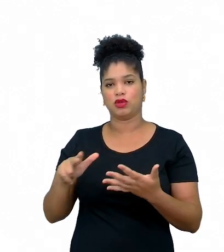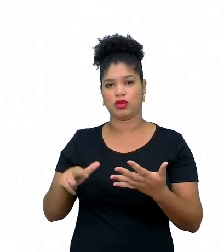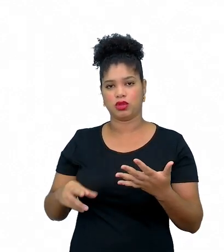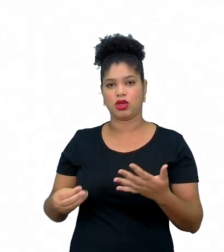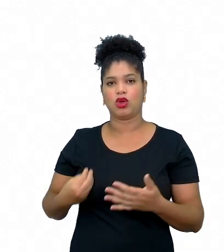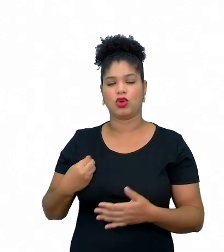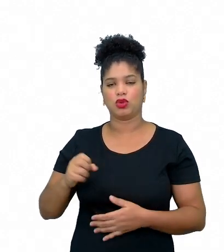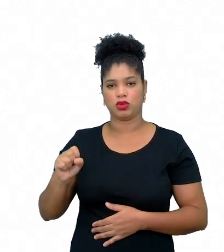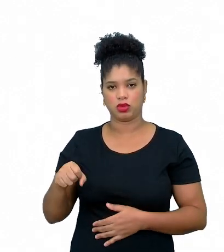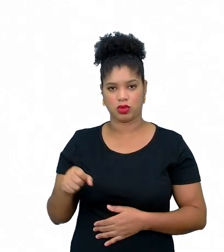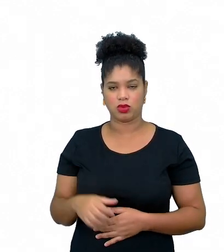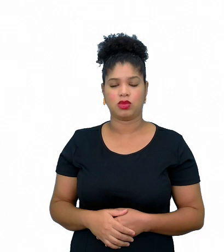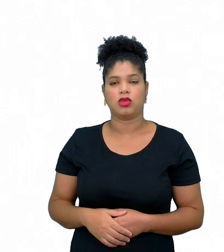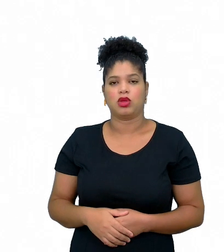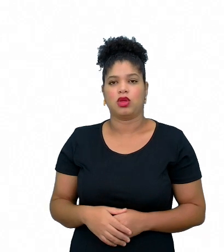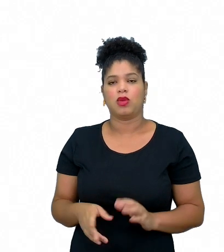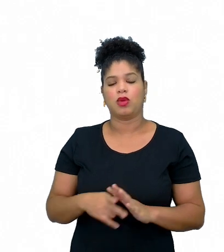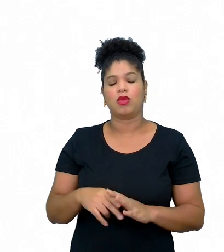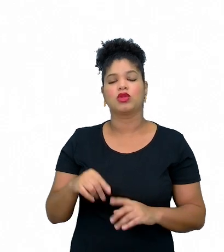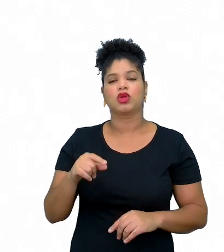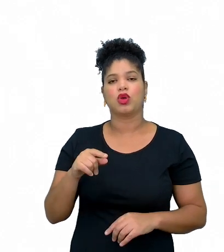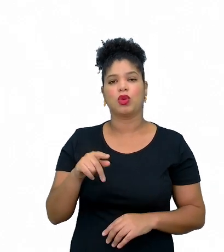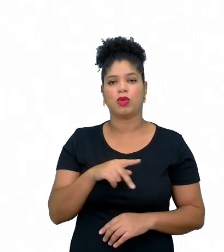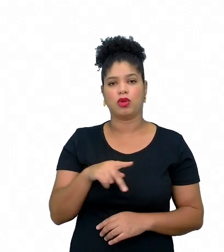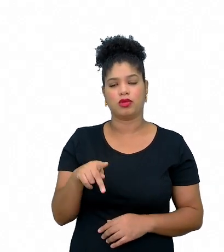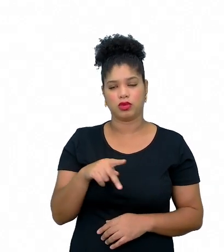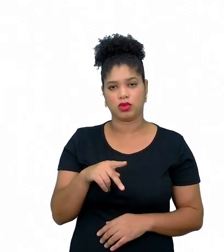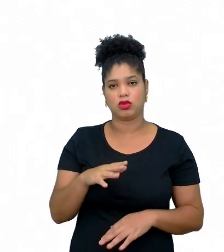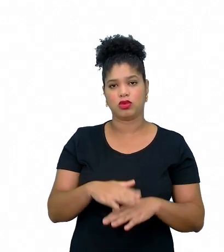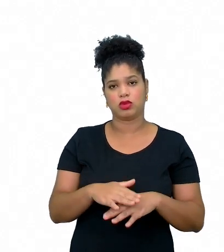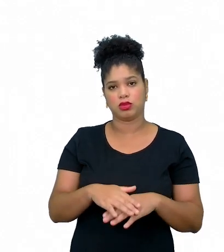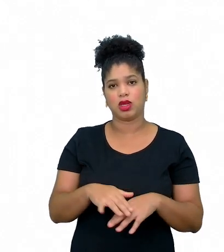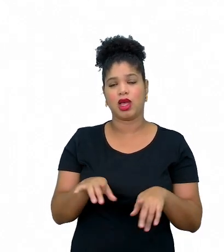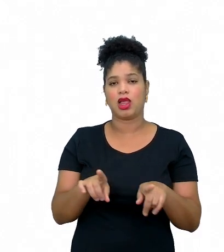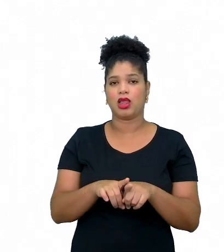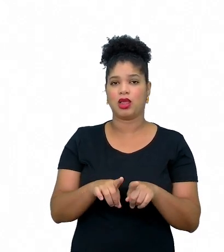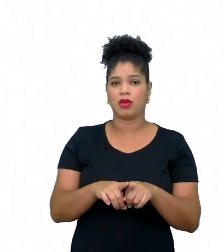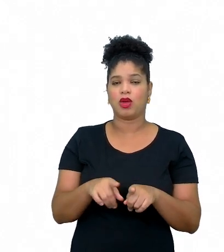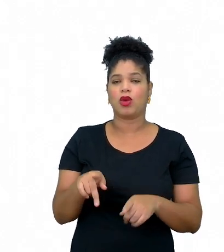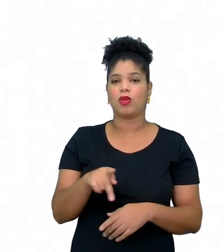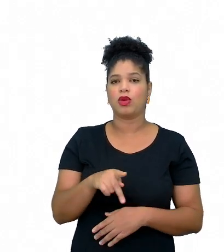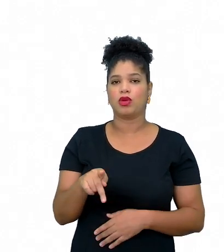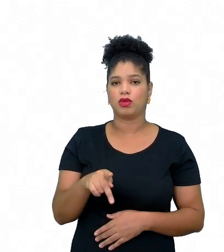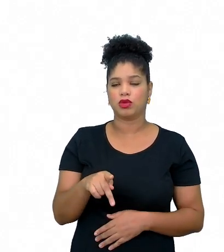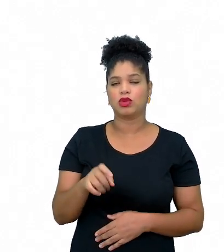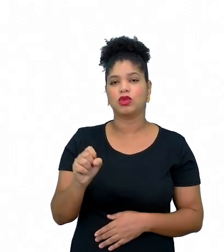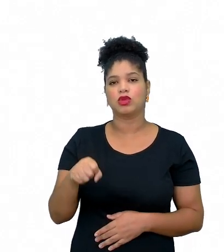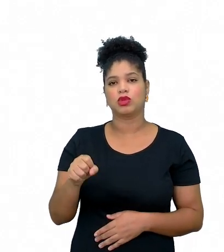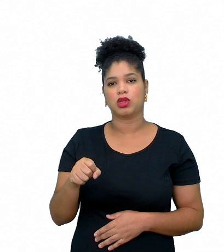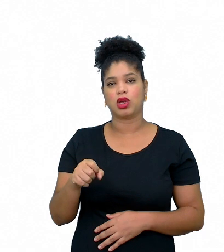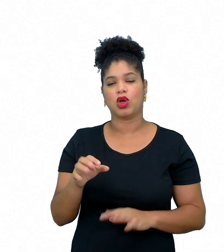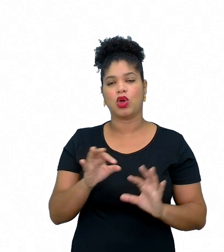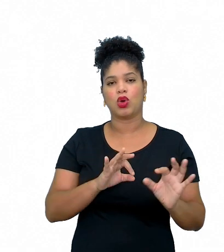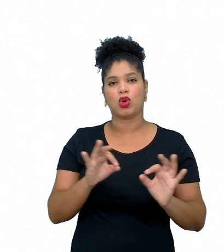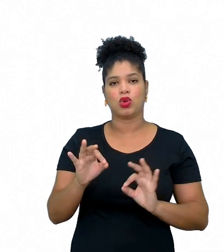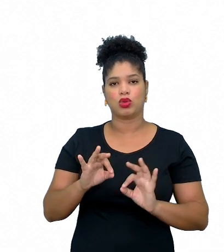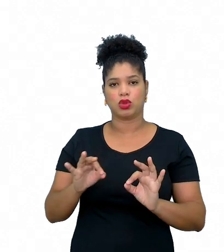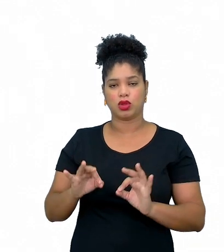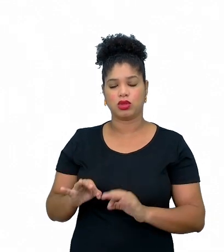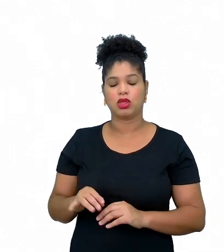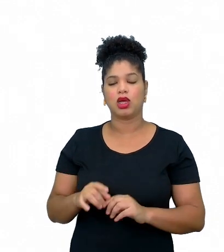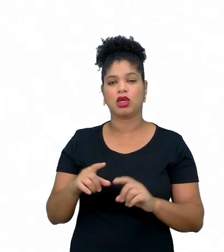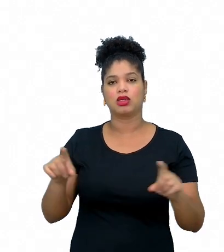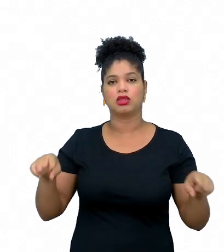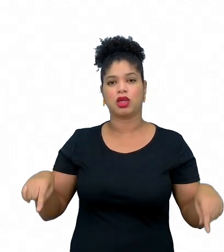estações colocadas pelo professor, direcionadas pelo professor, e também com o professor em si, que vai estar ali organizando essa sala de